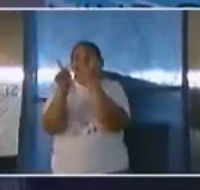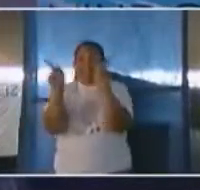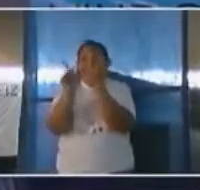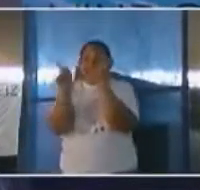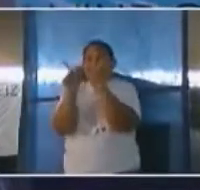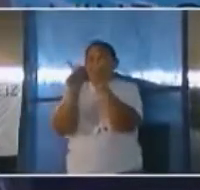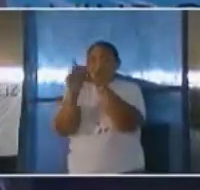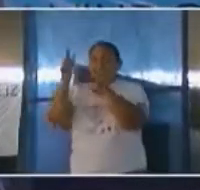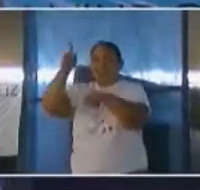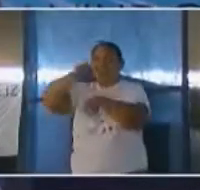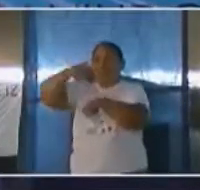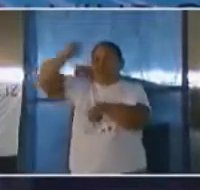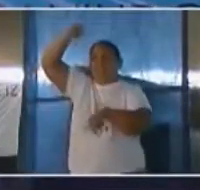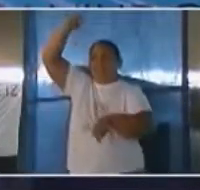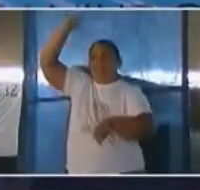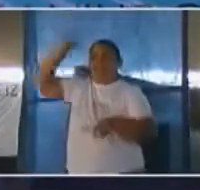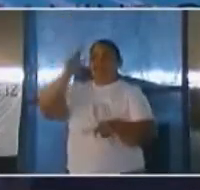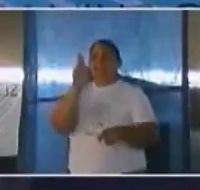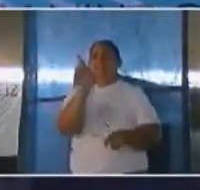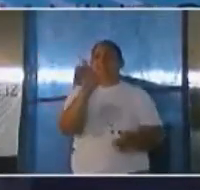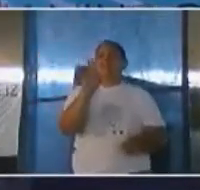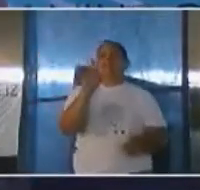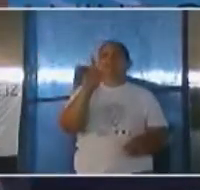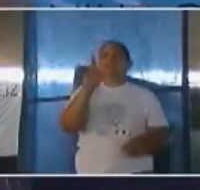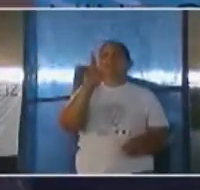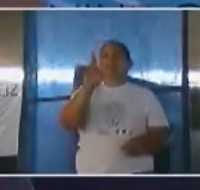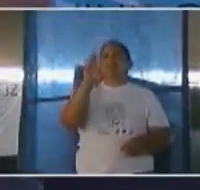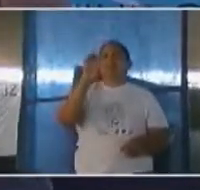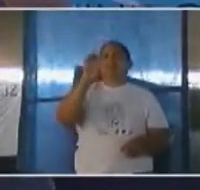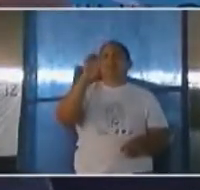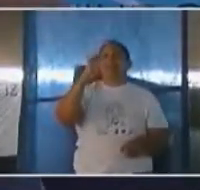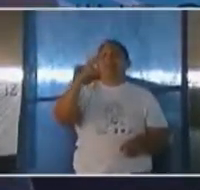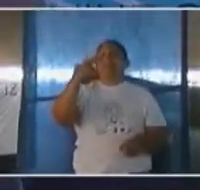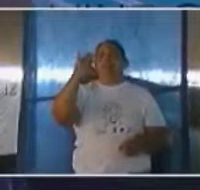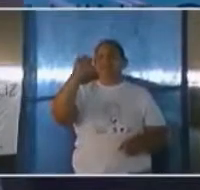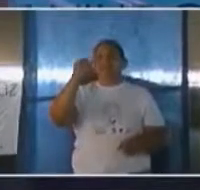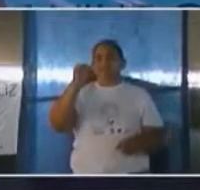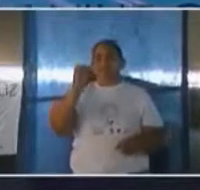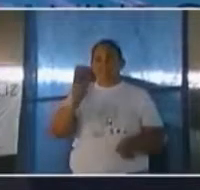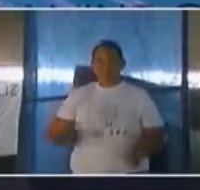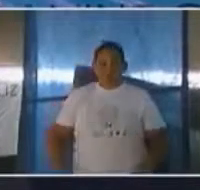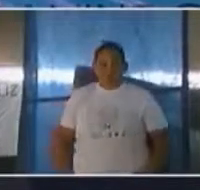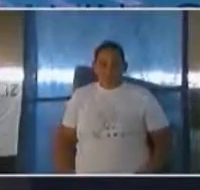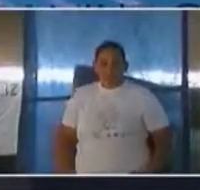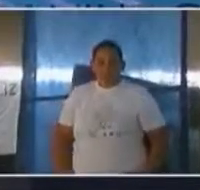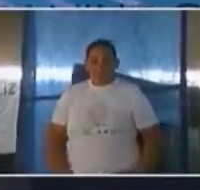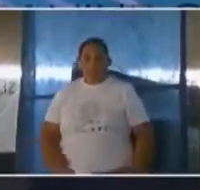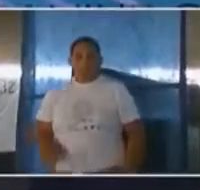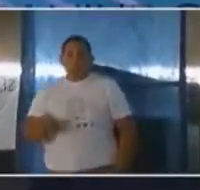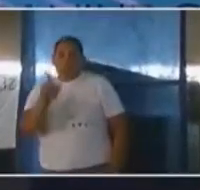e estava em certa decadência. Paulo está na sua segunda viagem missionária,